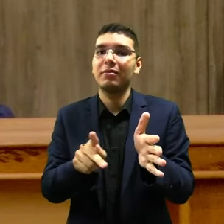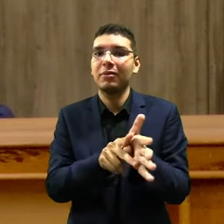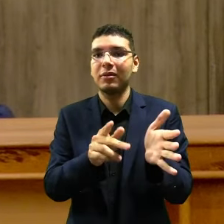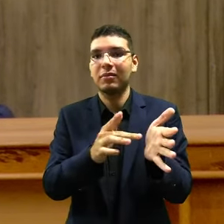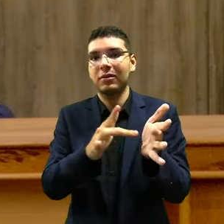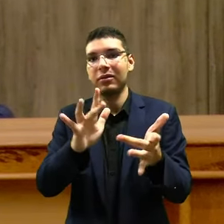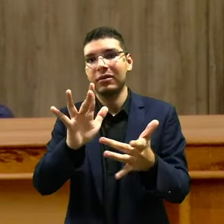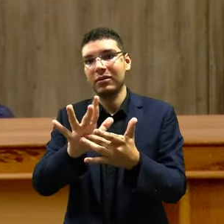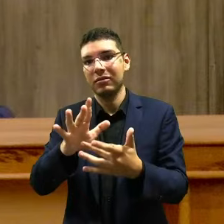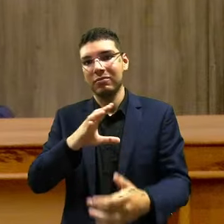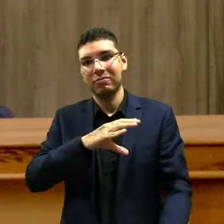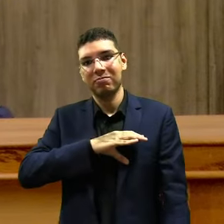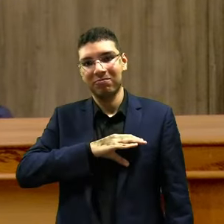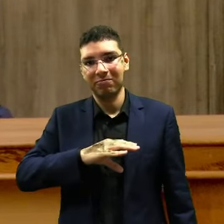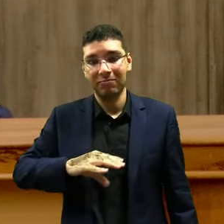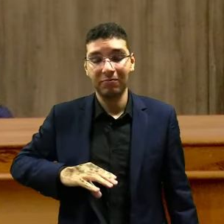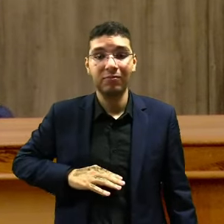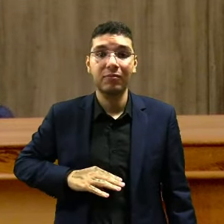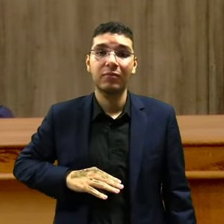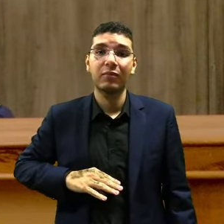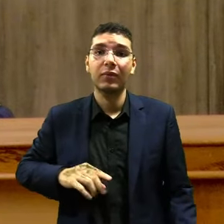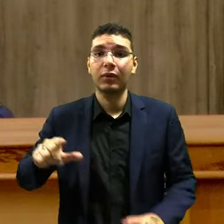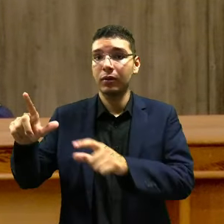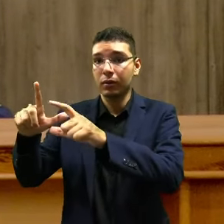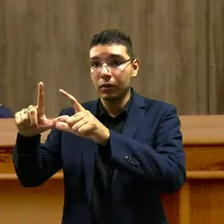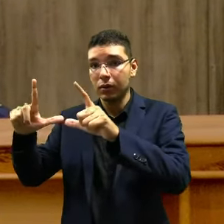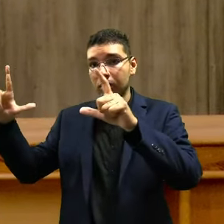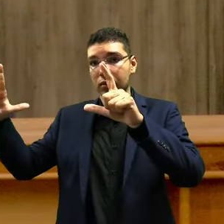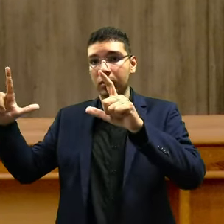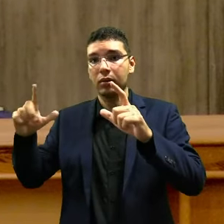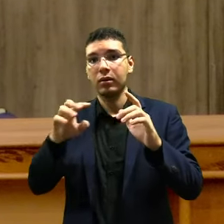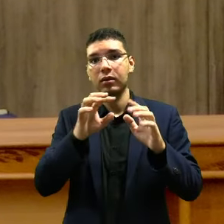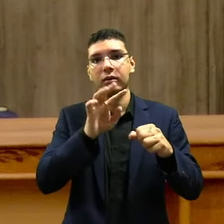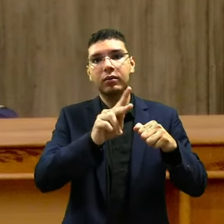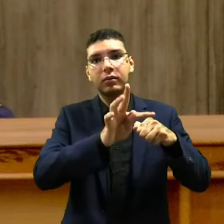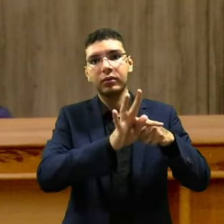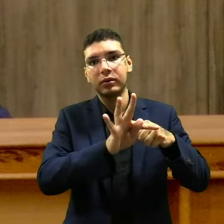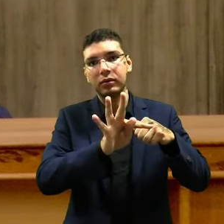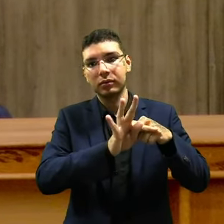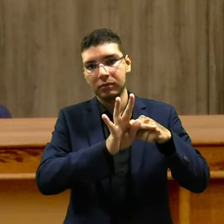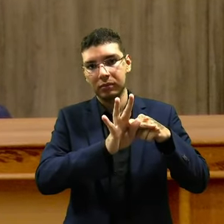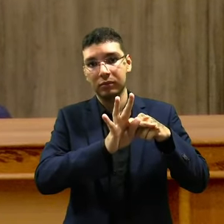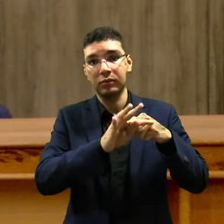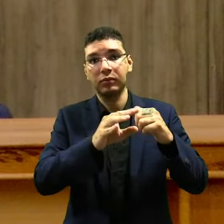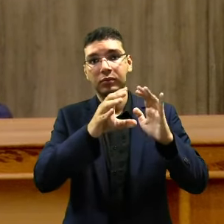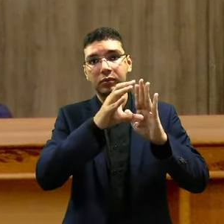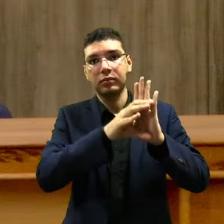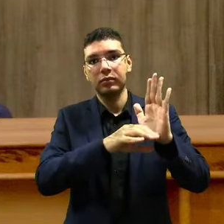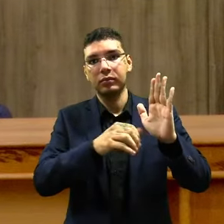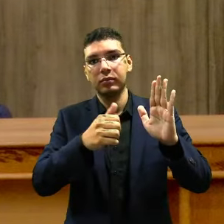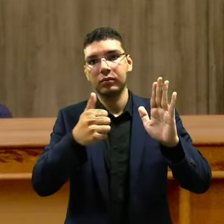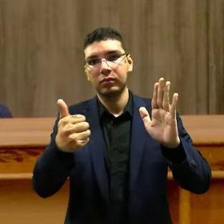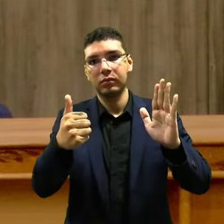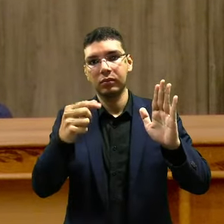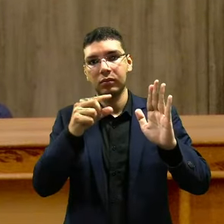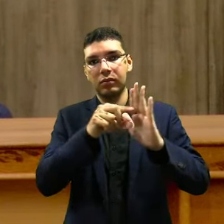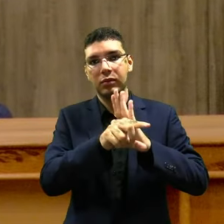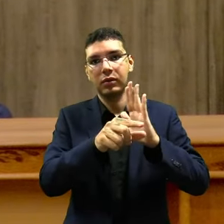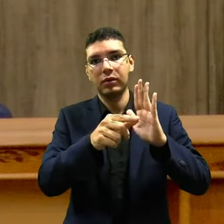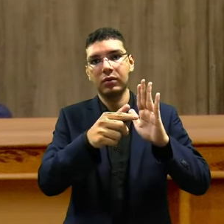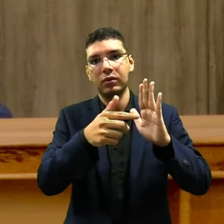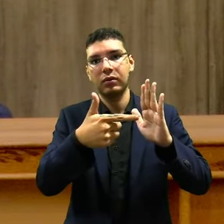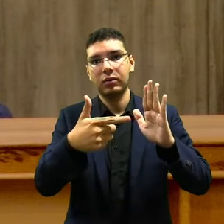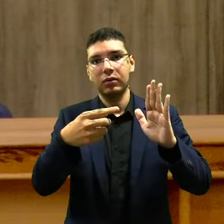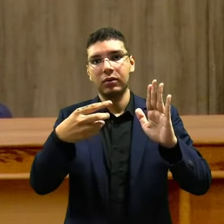Coloca aí na tela Tiago 1 2 3 só para os irmãos observarem vamos lá Tiago 1 2 3 Coloca aí olha aí como é que diz